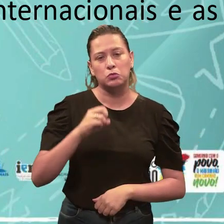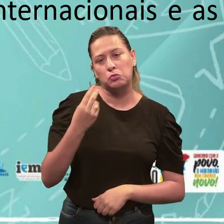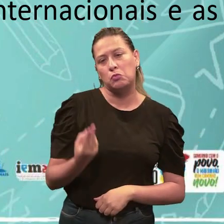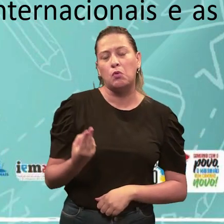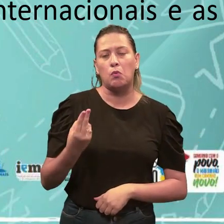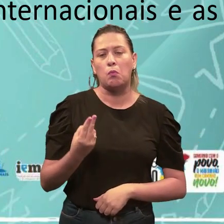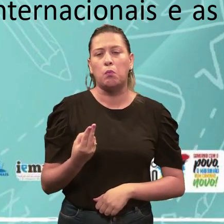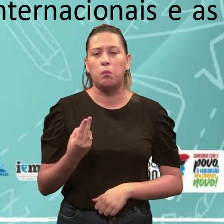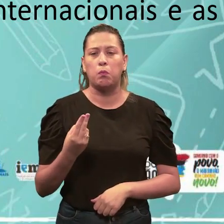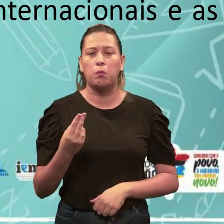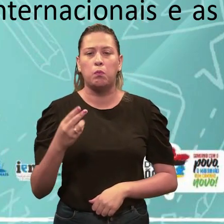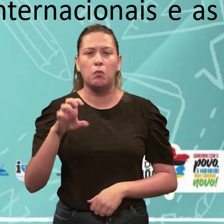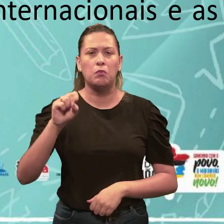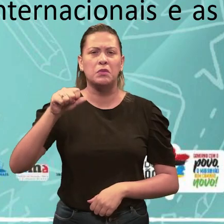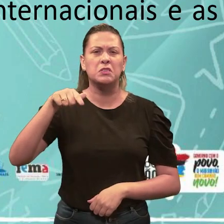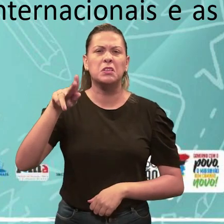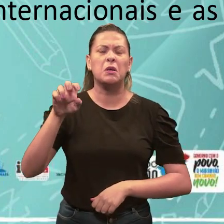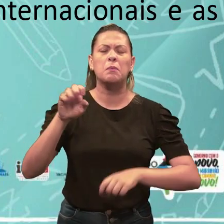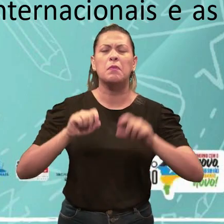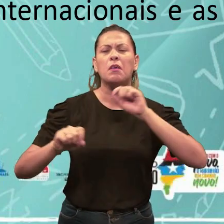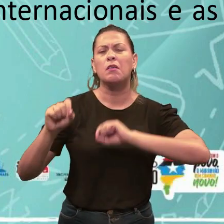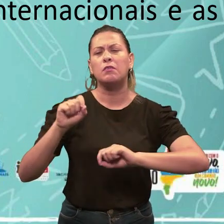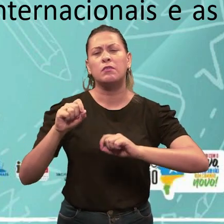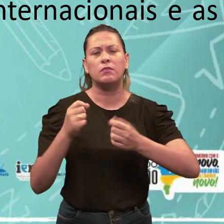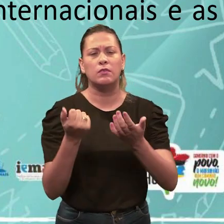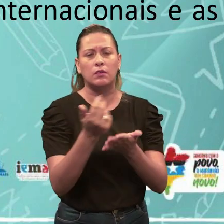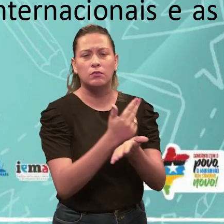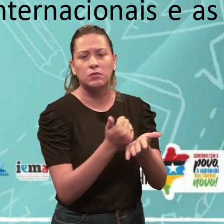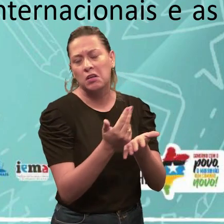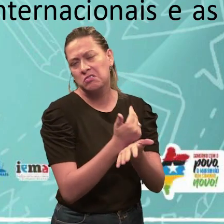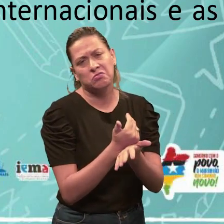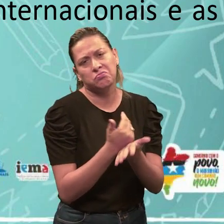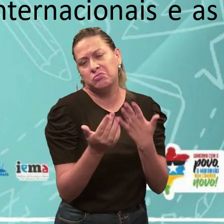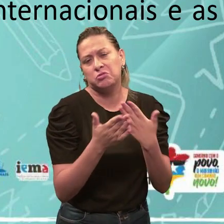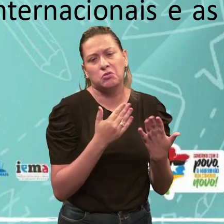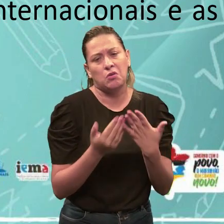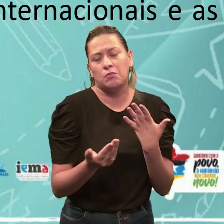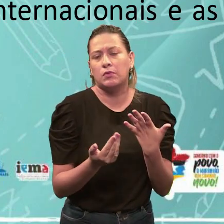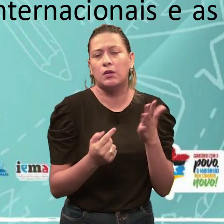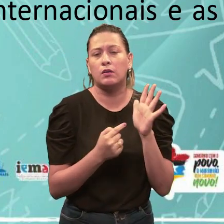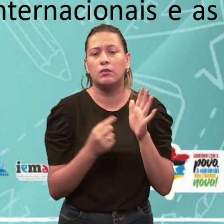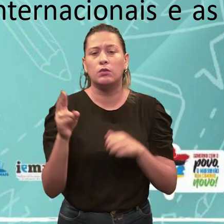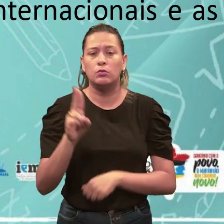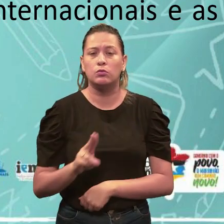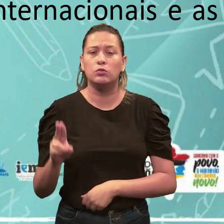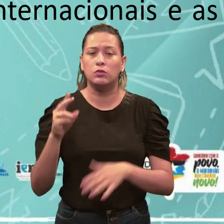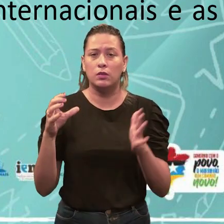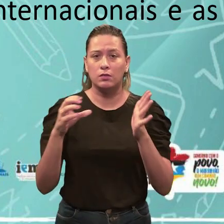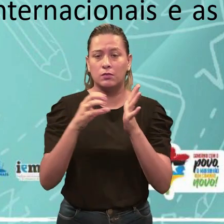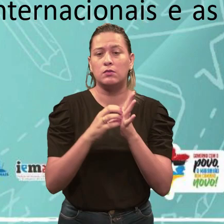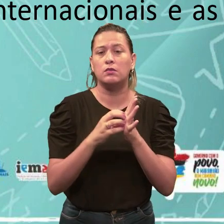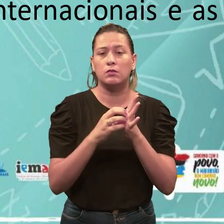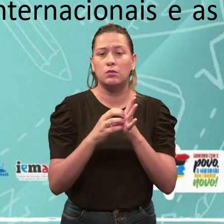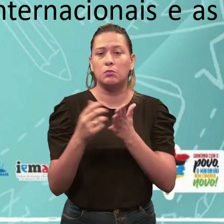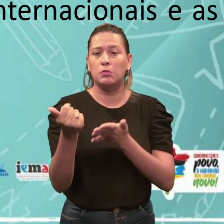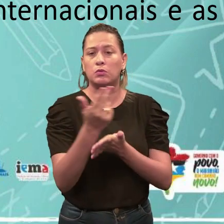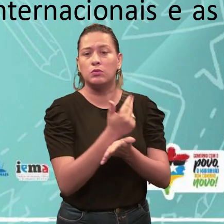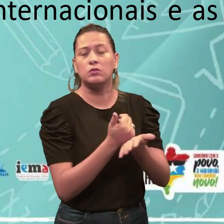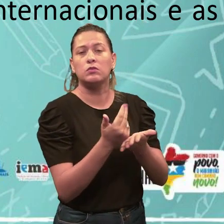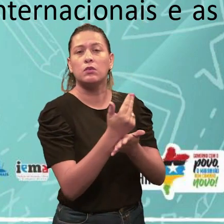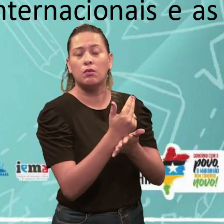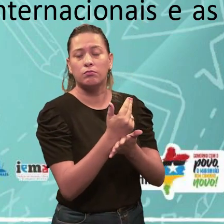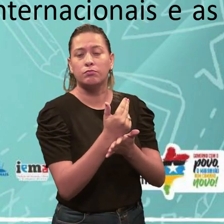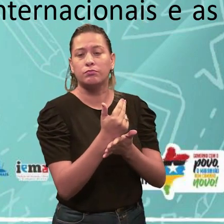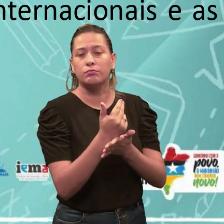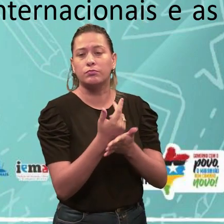um simplesmente esquema, é um desenho, né, qualquer que mostra, através de símbolos gráficos, padronizados, a